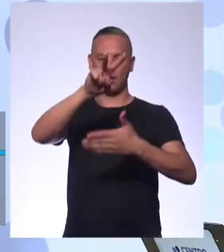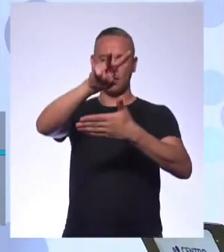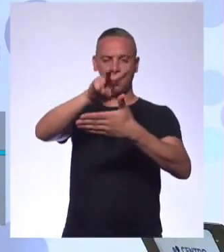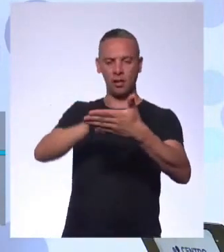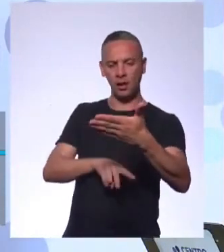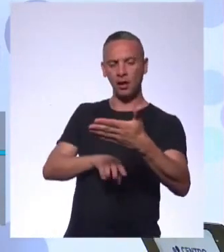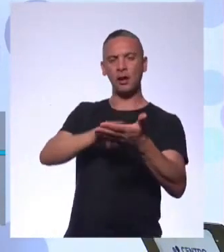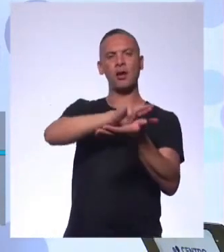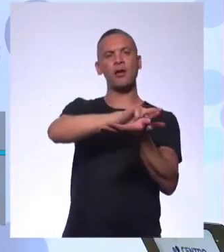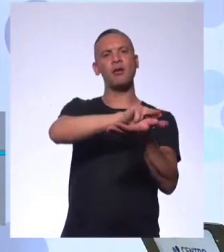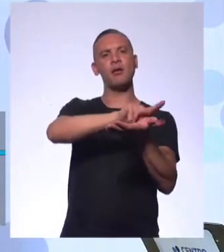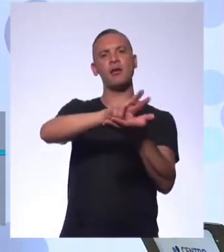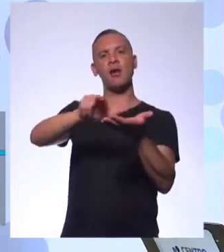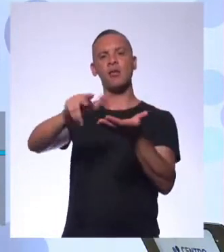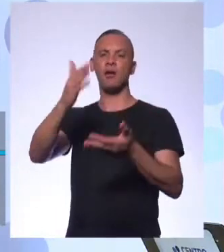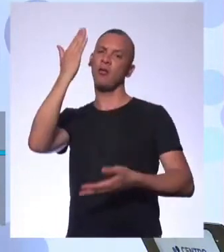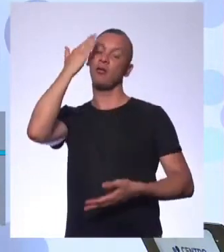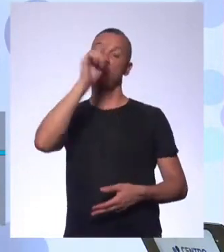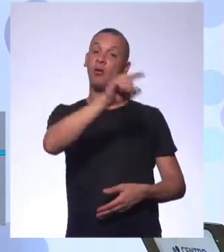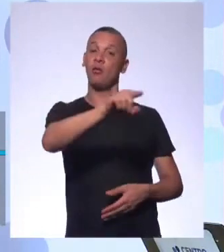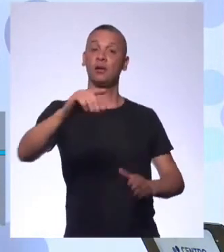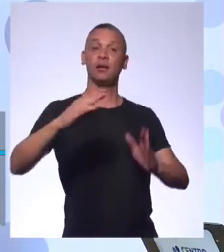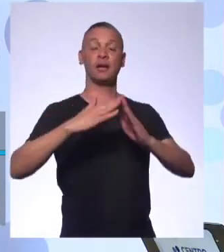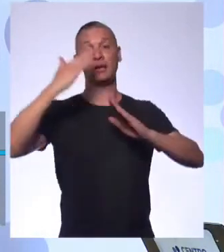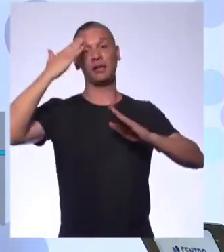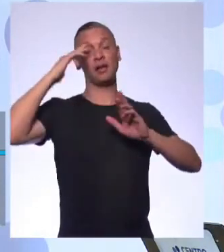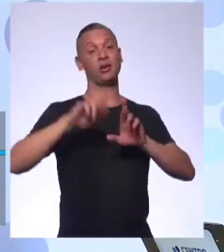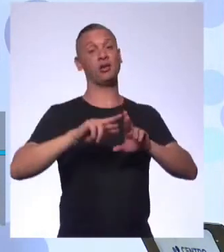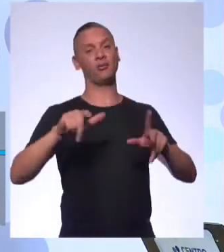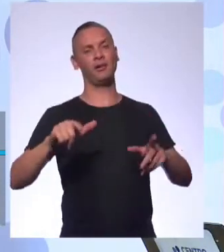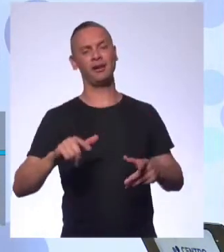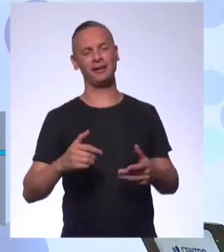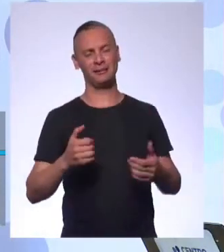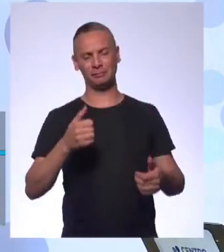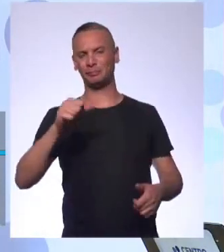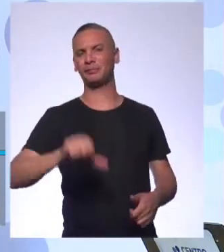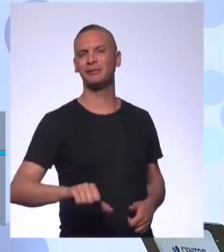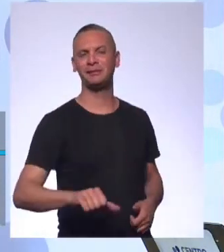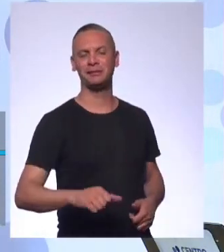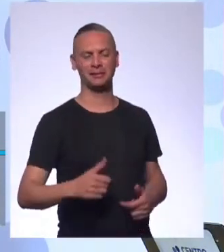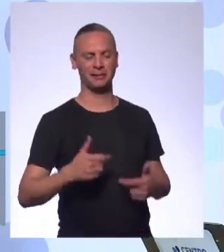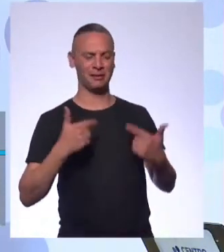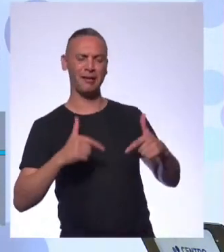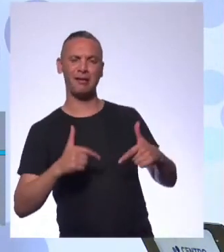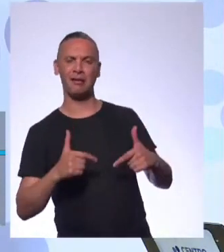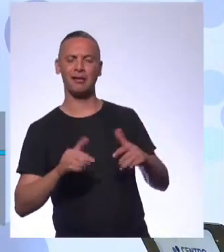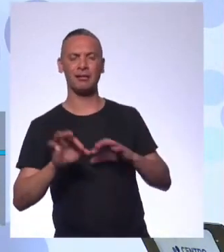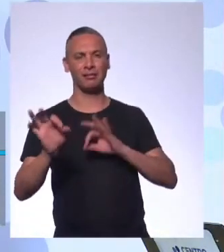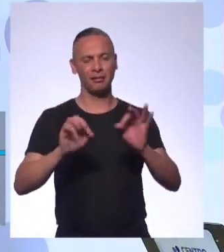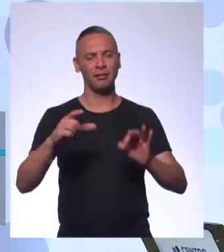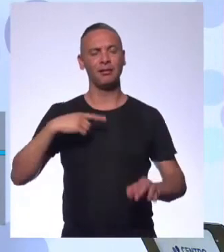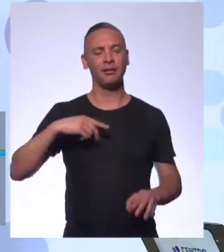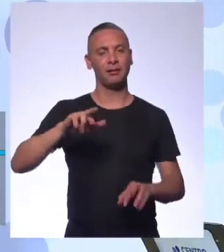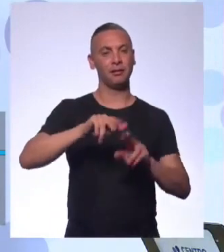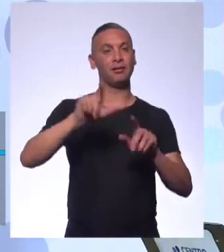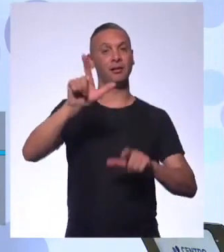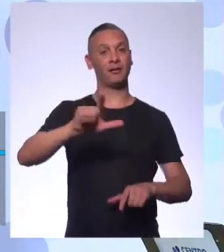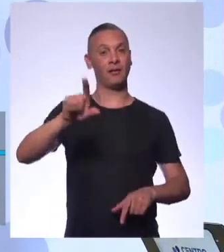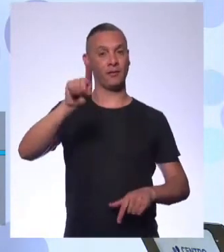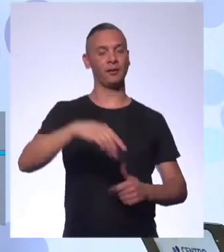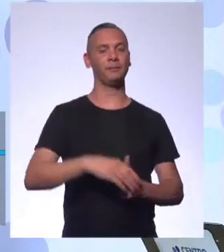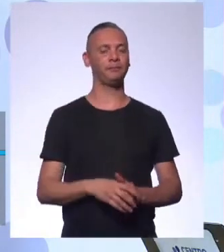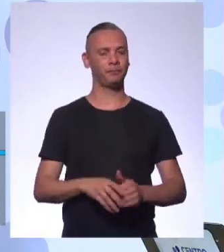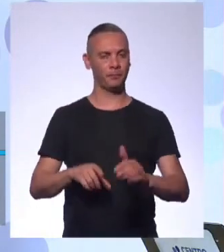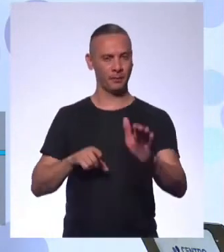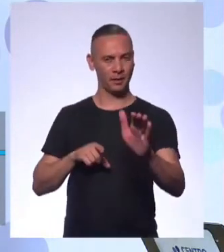Tayana de outra forma, vocês que acompanham de outra forma, alguns achando que é trágico, outros achando que é ridículo, e é isso, é a literatura. Agora, olha só, uma